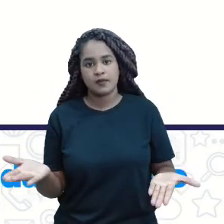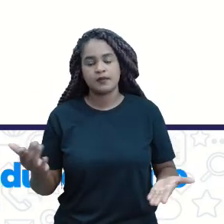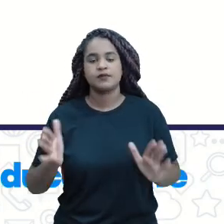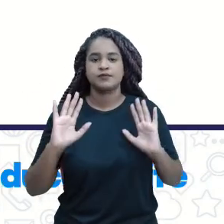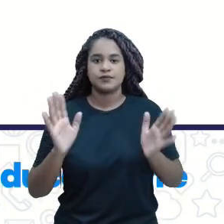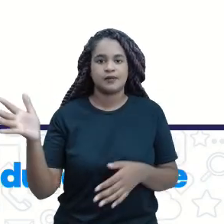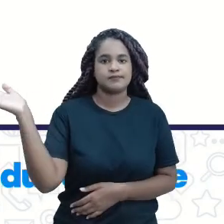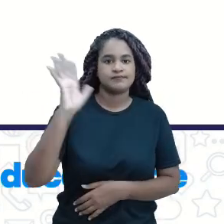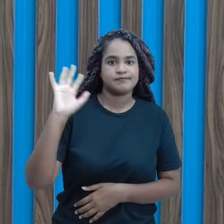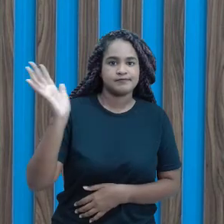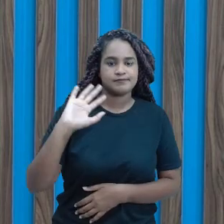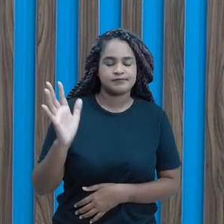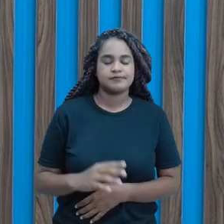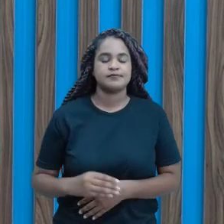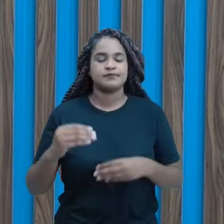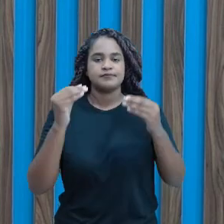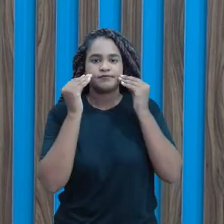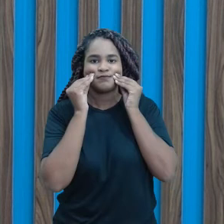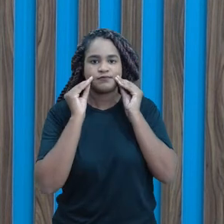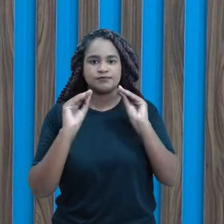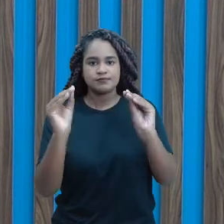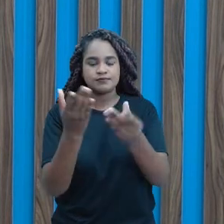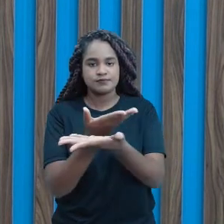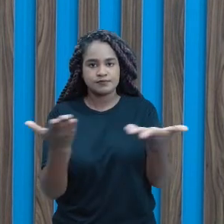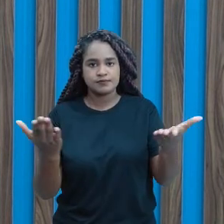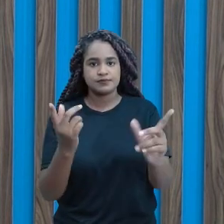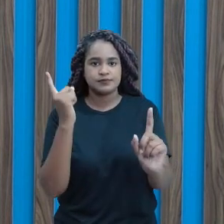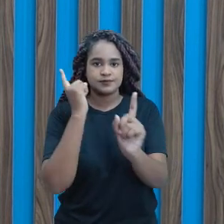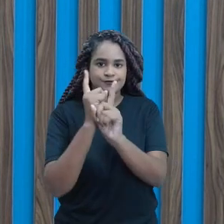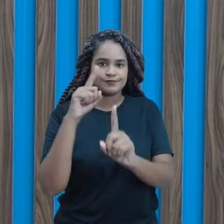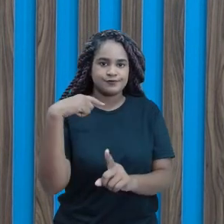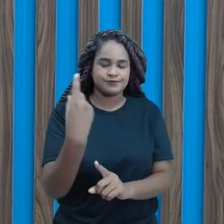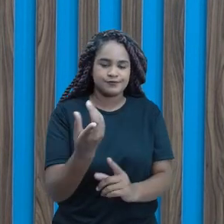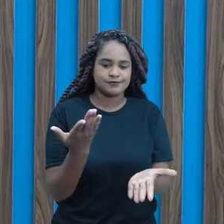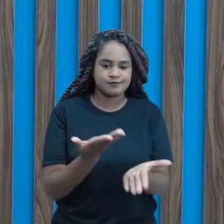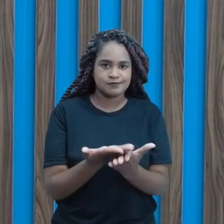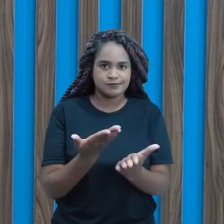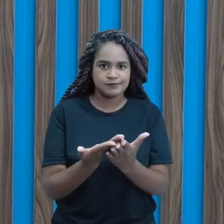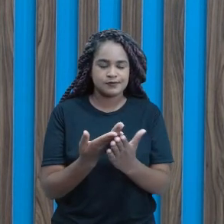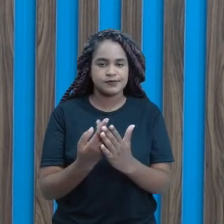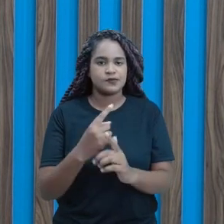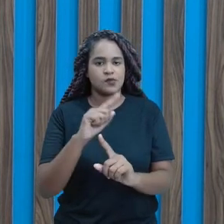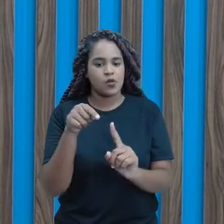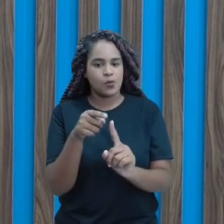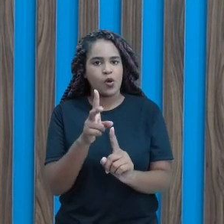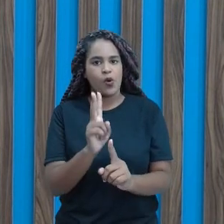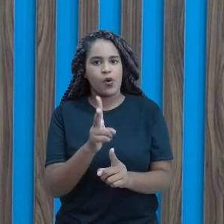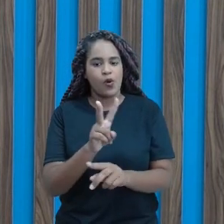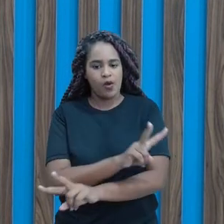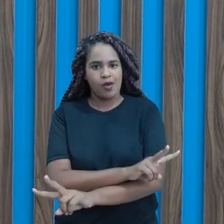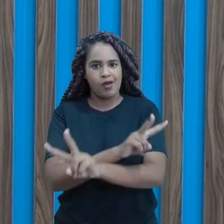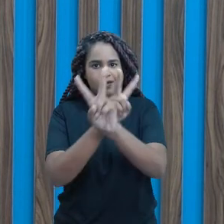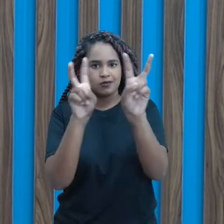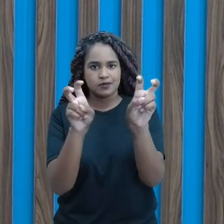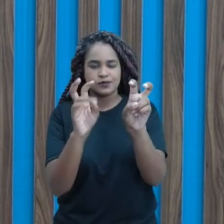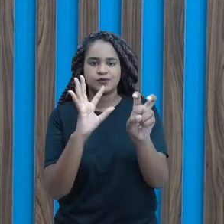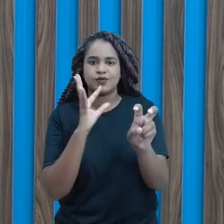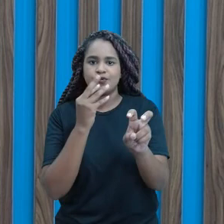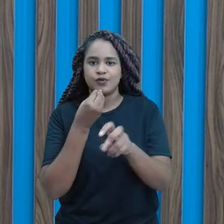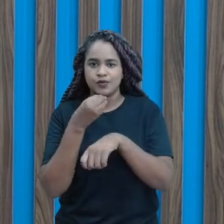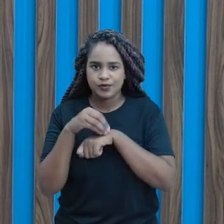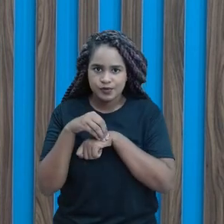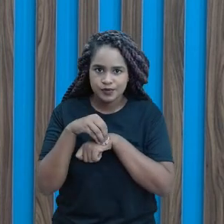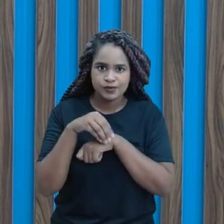já, tá? Um cheiro no seu coração e na próxima aula a gente se encontra para continuar esse conhecimento